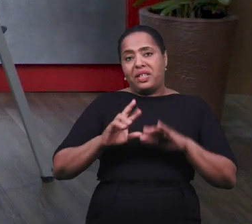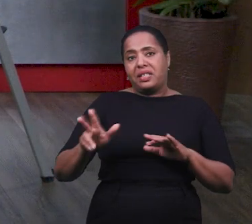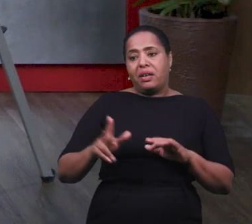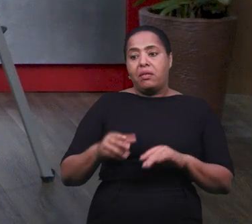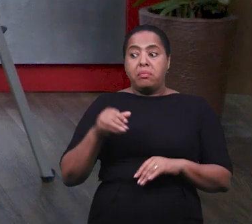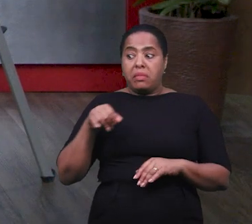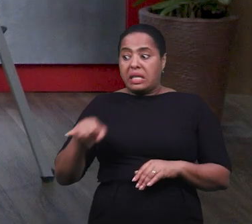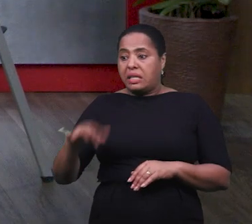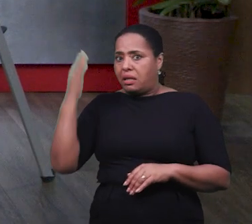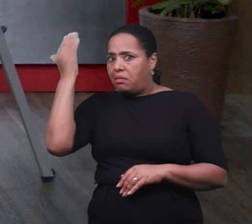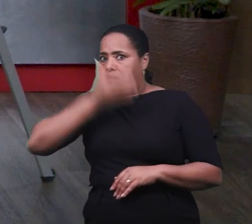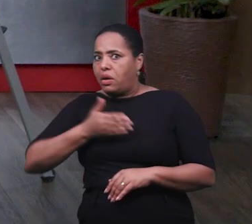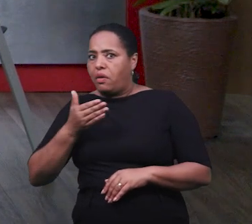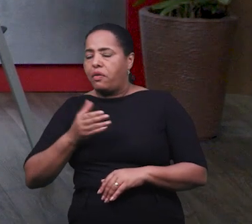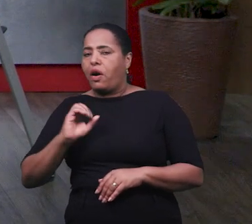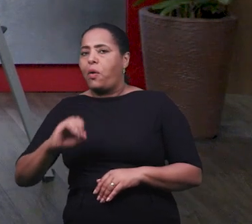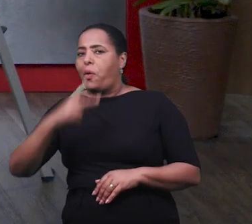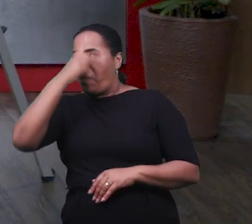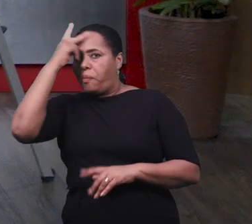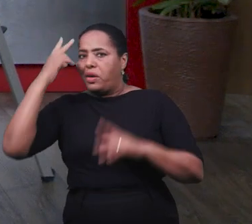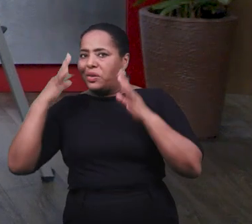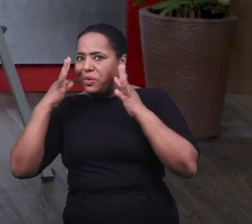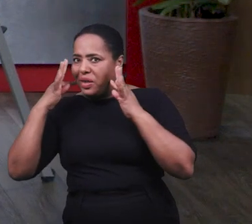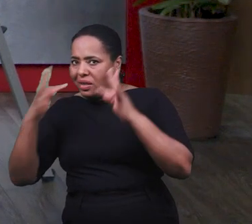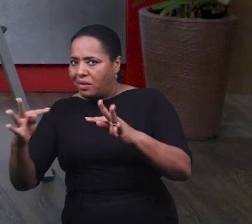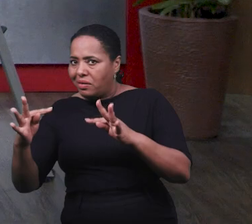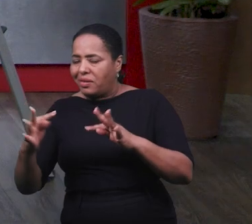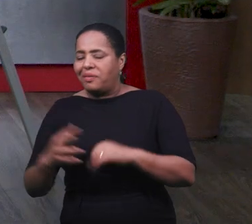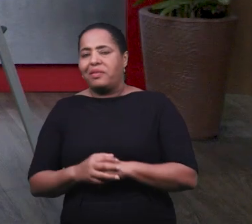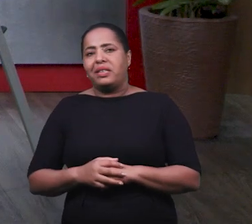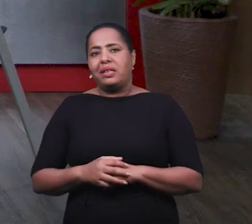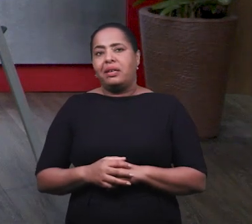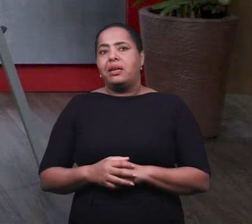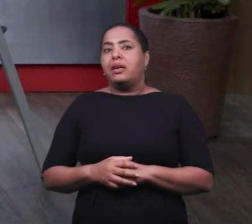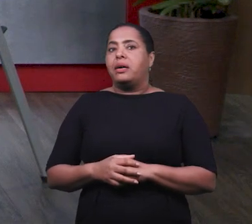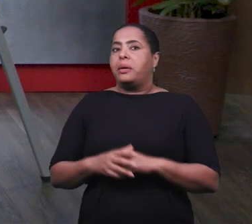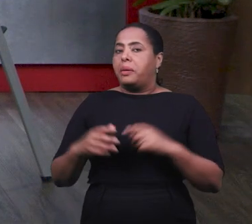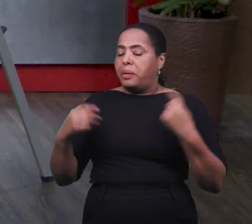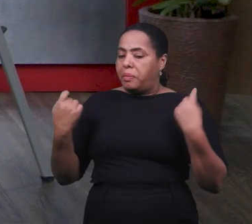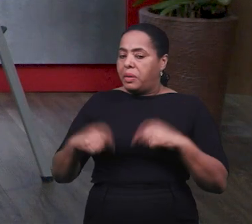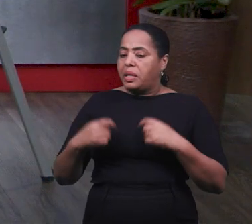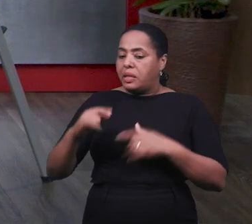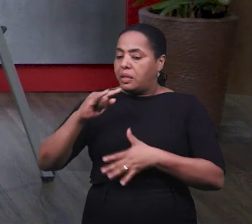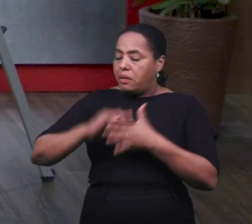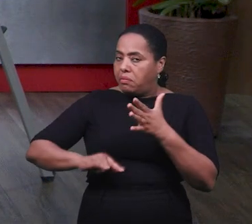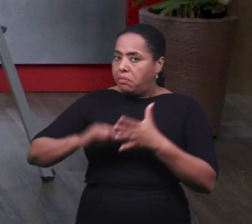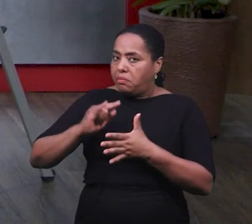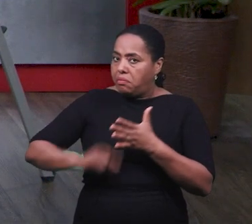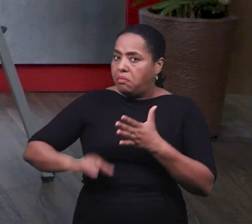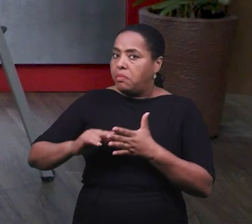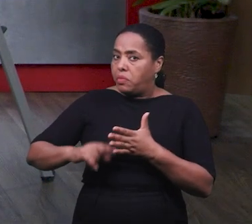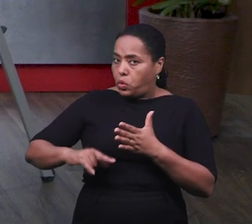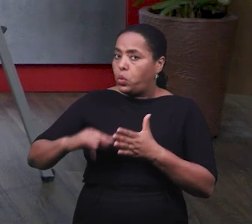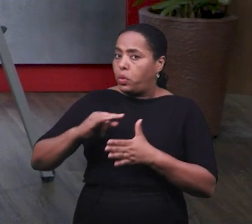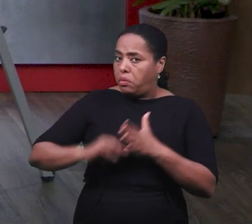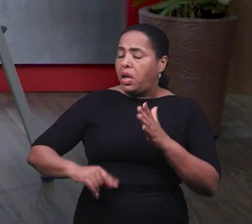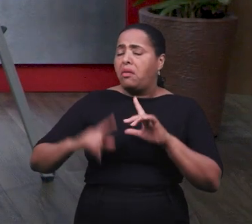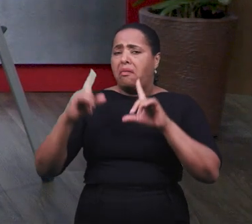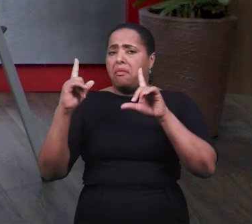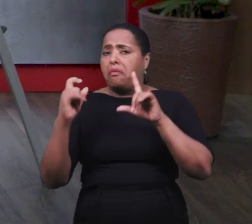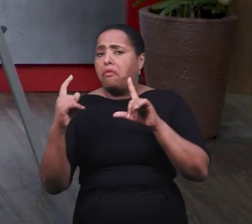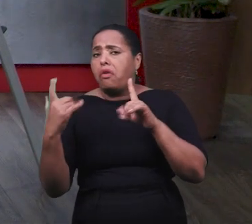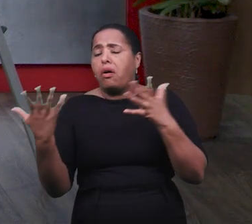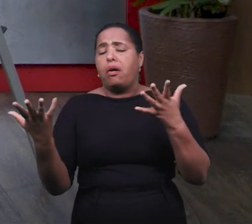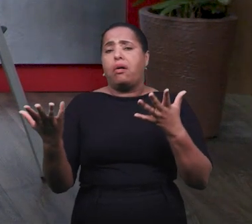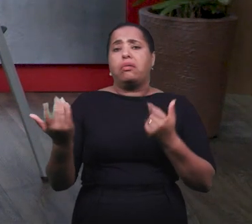também com testemunha. Não basta só a testemunha, né? Precisa também ter uma prova material, uma prova documental, tipo